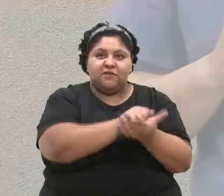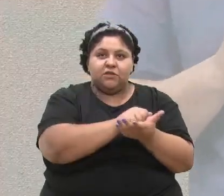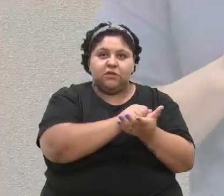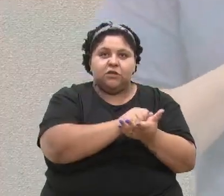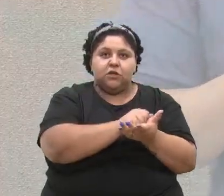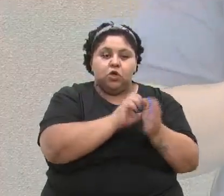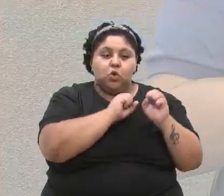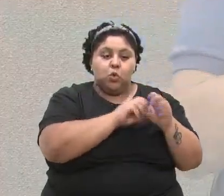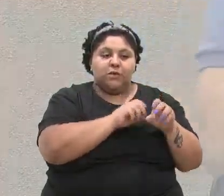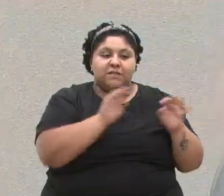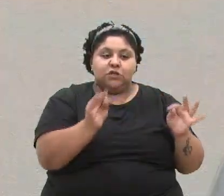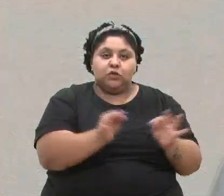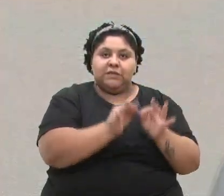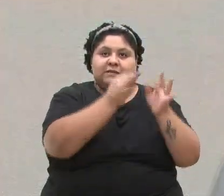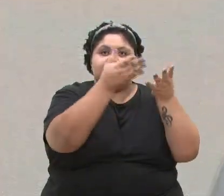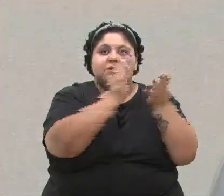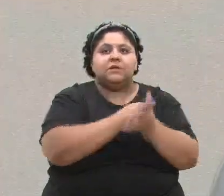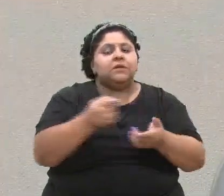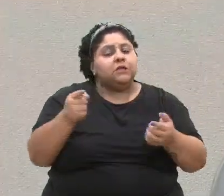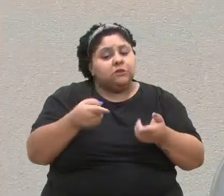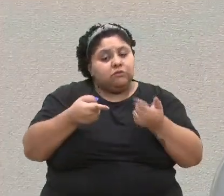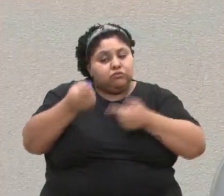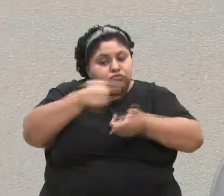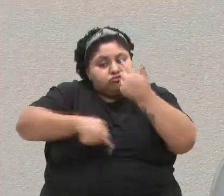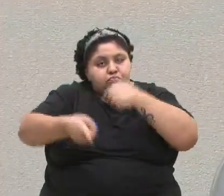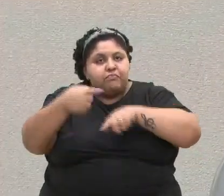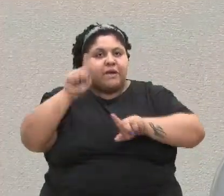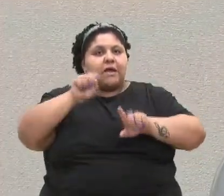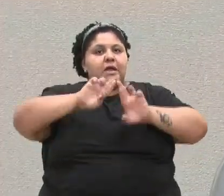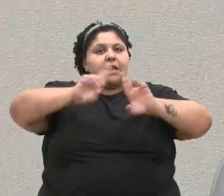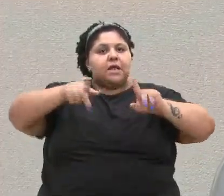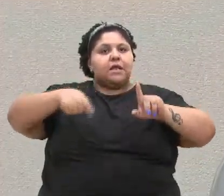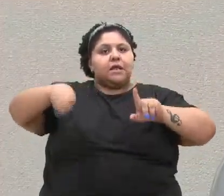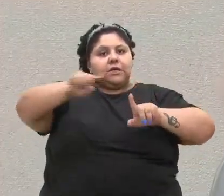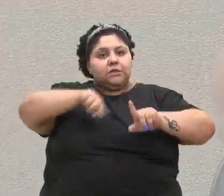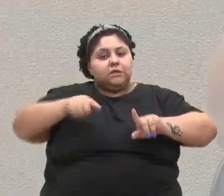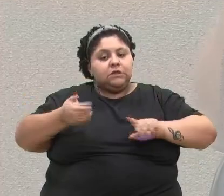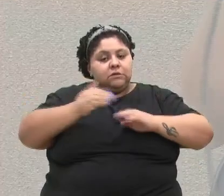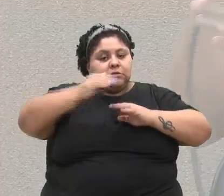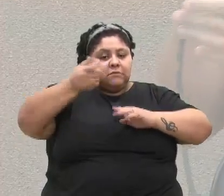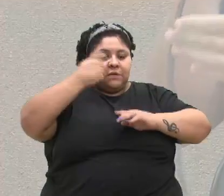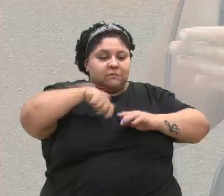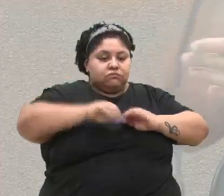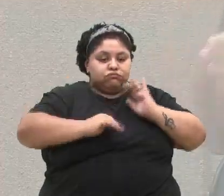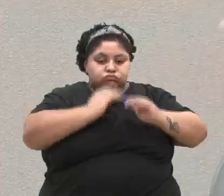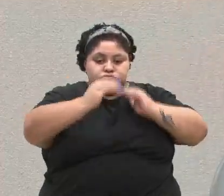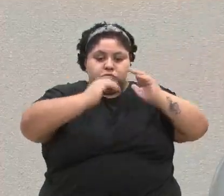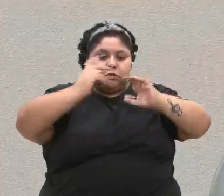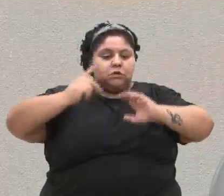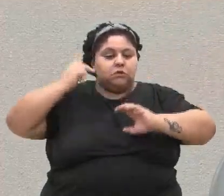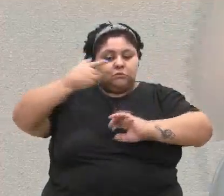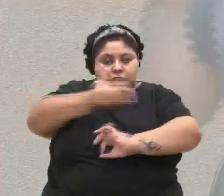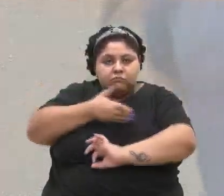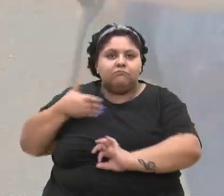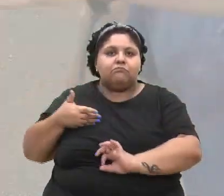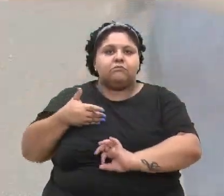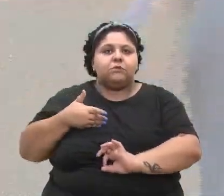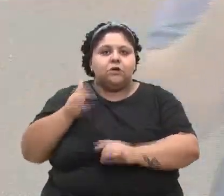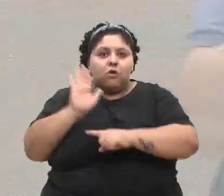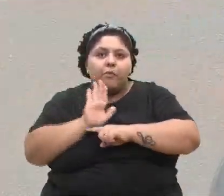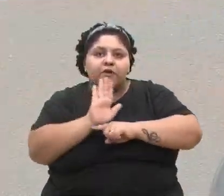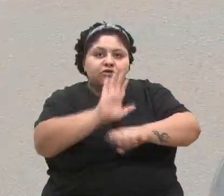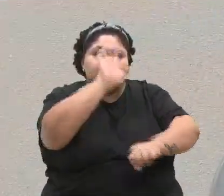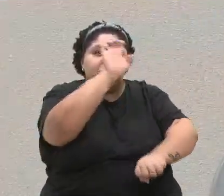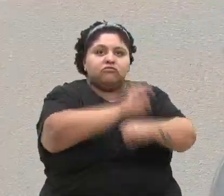é superar essa diferença nos momentos que a gente mais precisa para poder desenvolver uma política pública para ajudar os estados